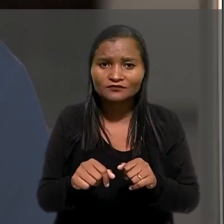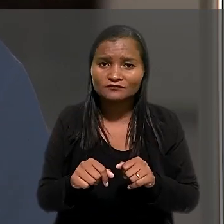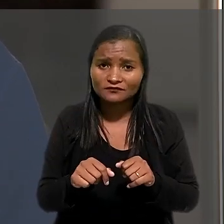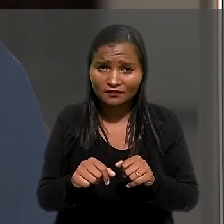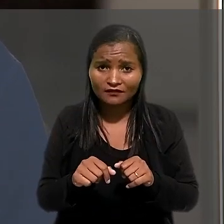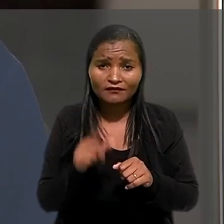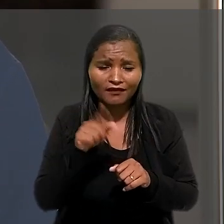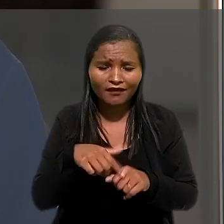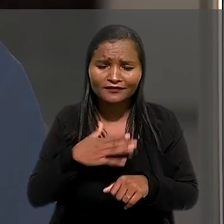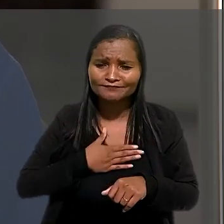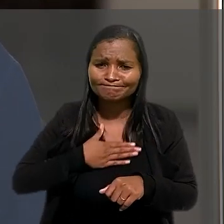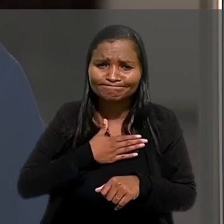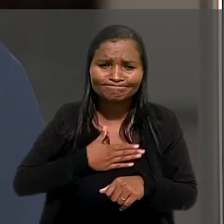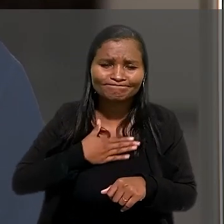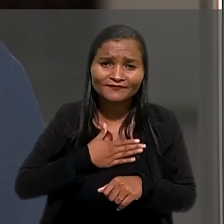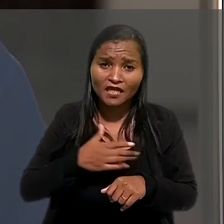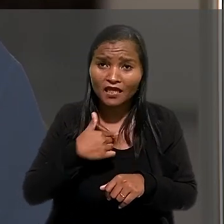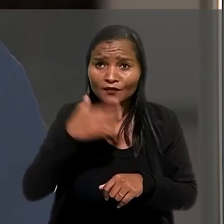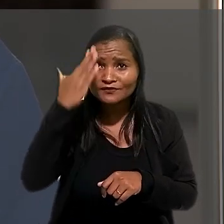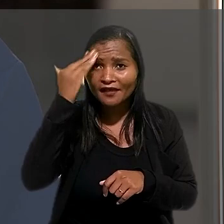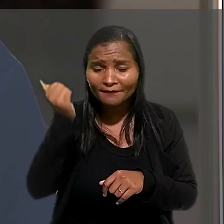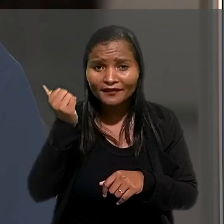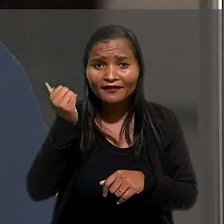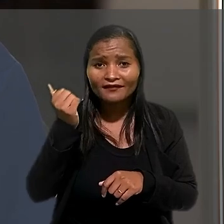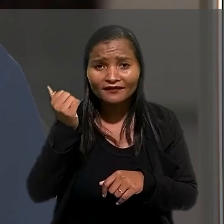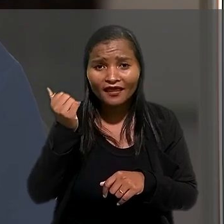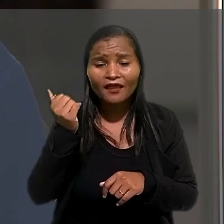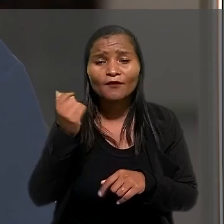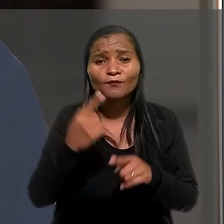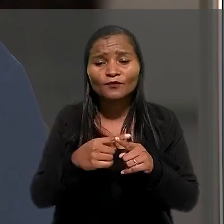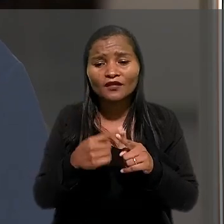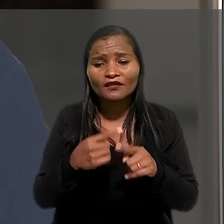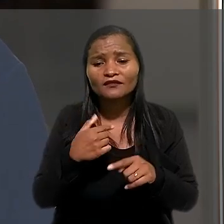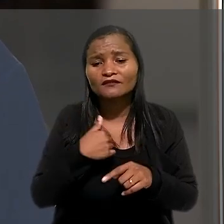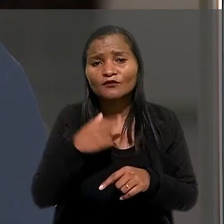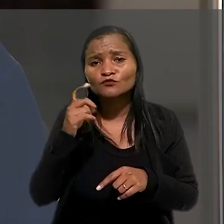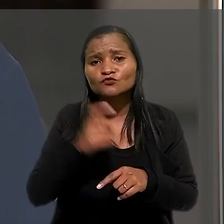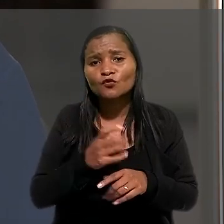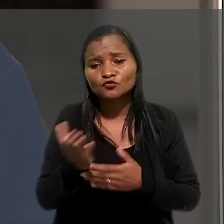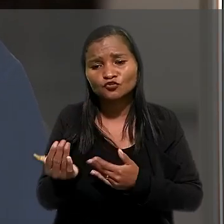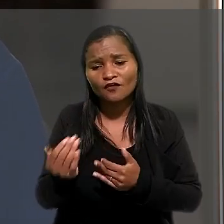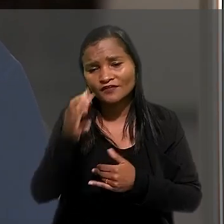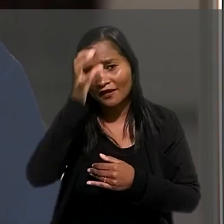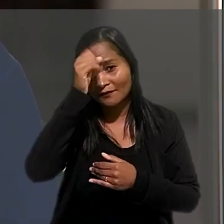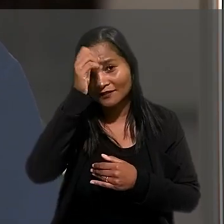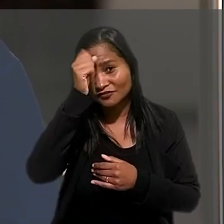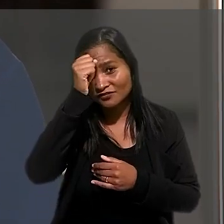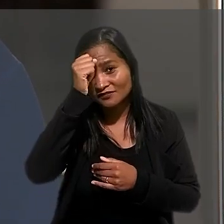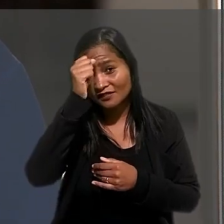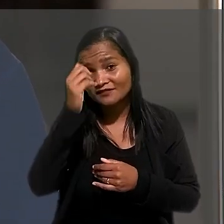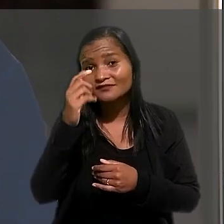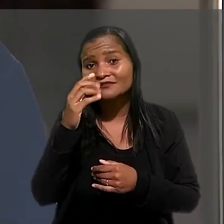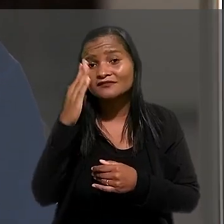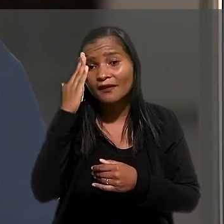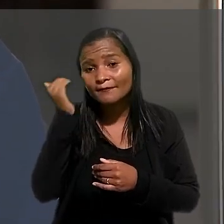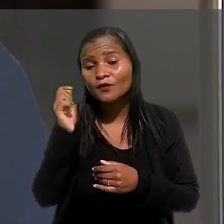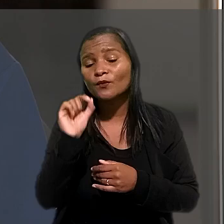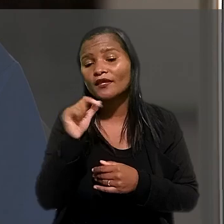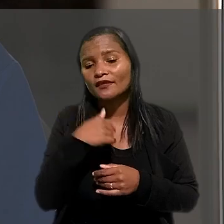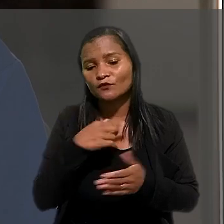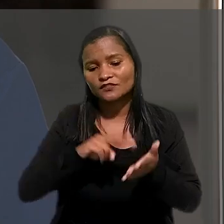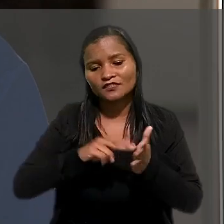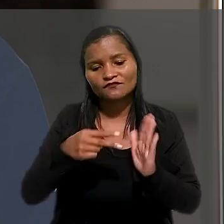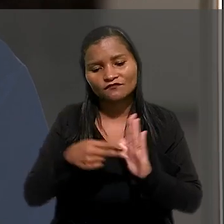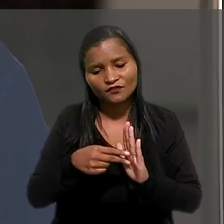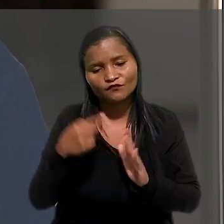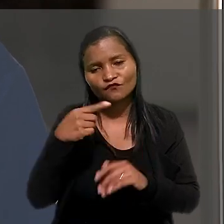gente. Foi uma coisa muito gratificante de eu saber, porque eu seria jovem aprendiz na empresa, entendeu? Então, saber o que eu significo